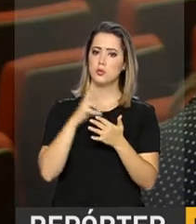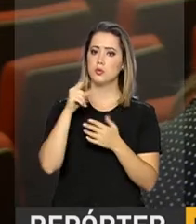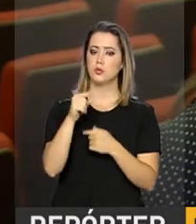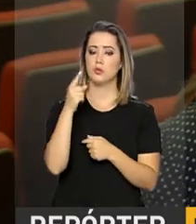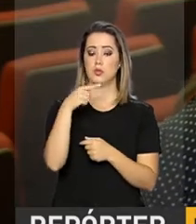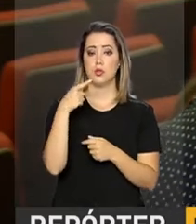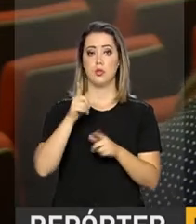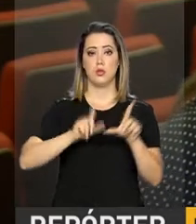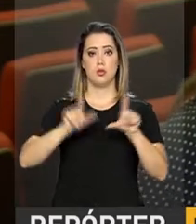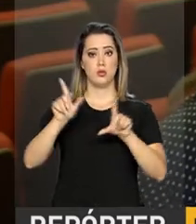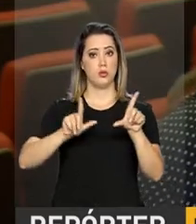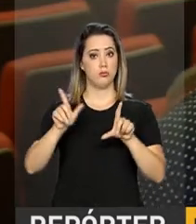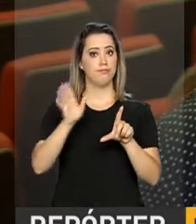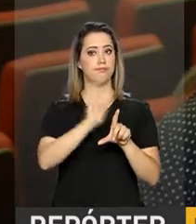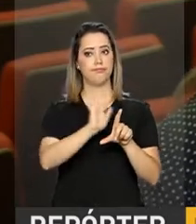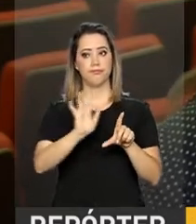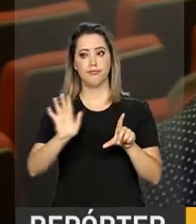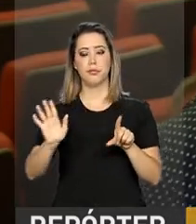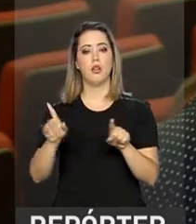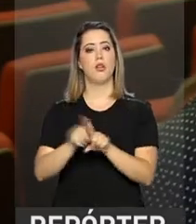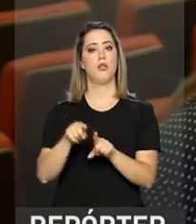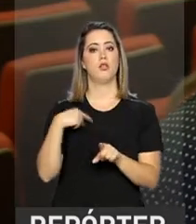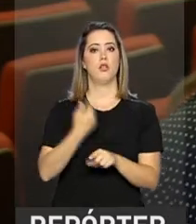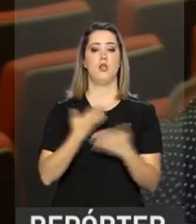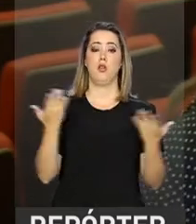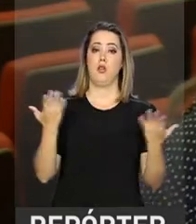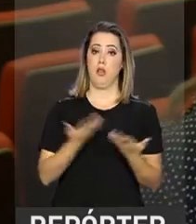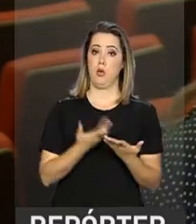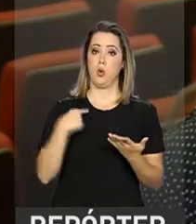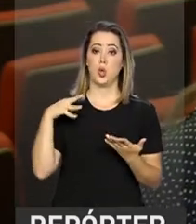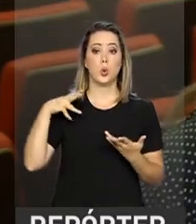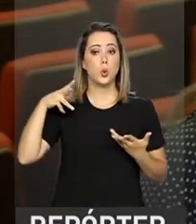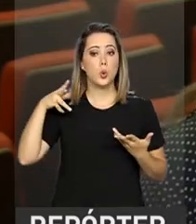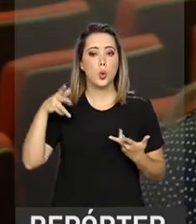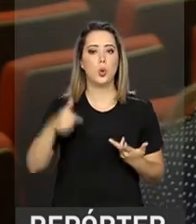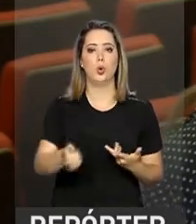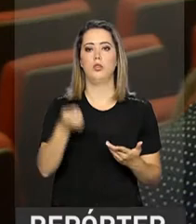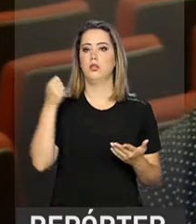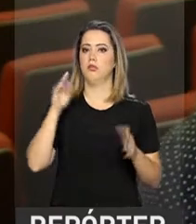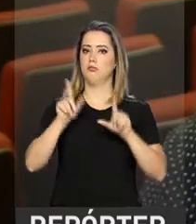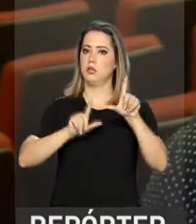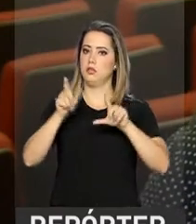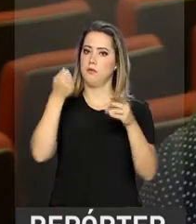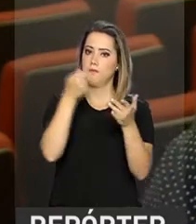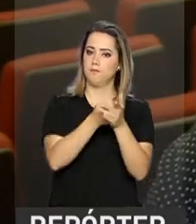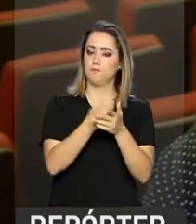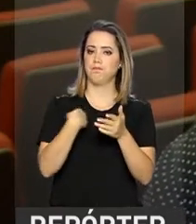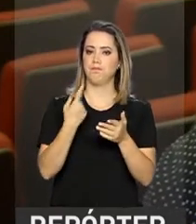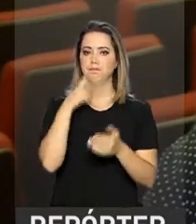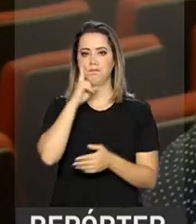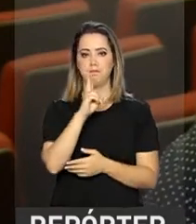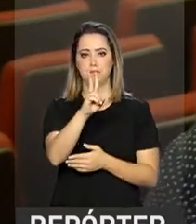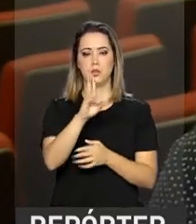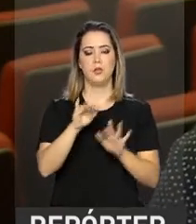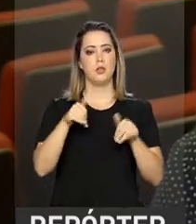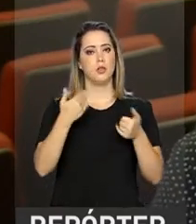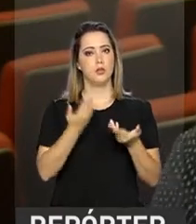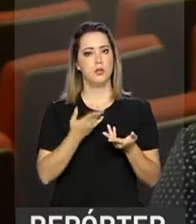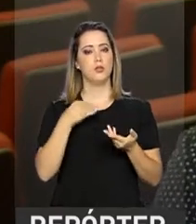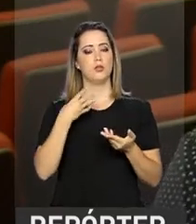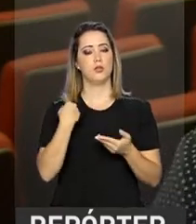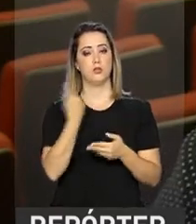que antes era uma amostragem, então nós temos todos os canais. E a partir de dados primários. Essa é a grande